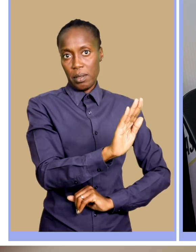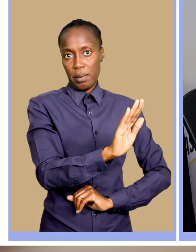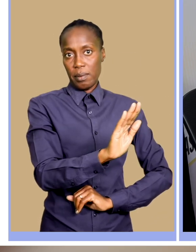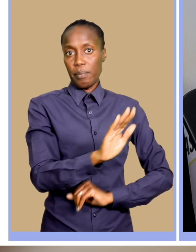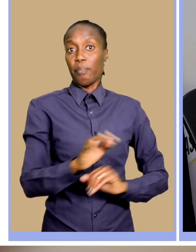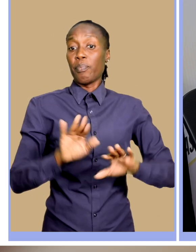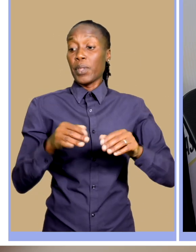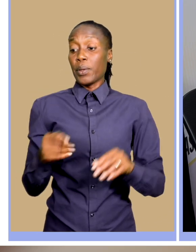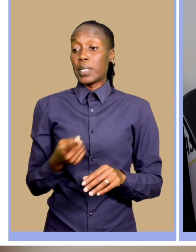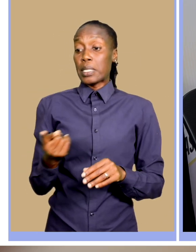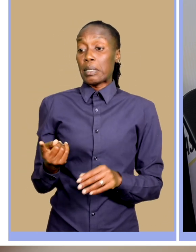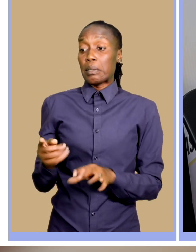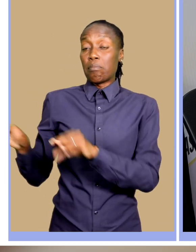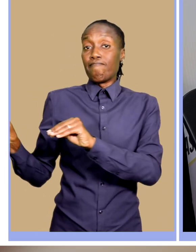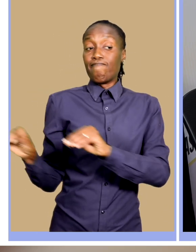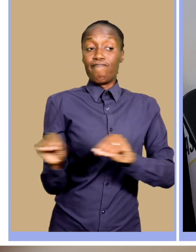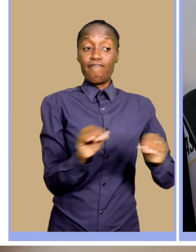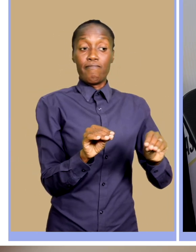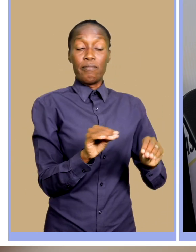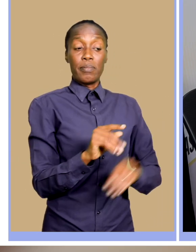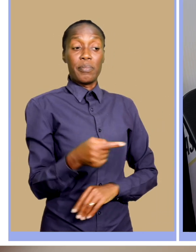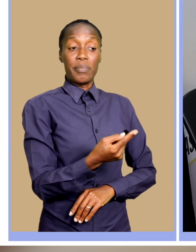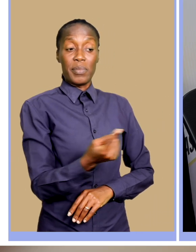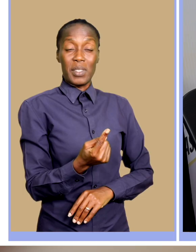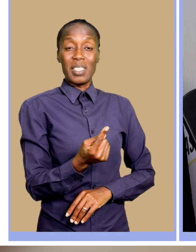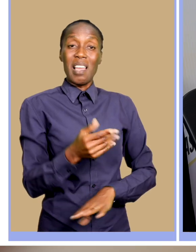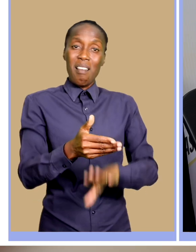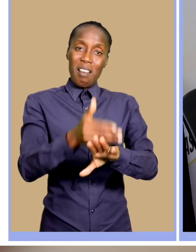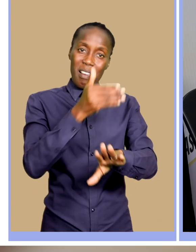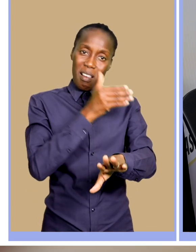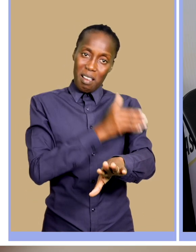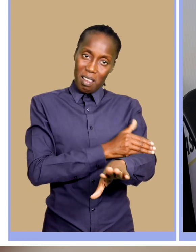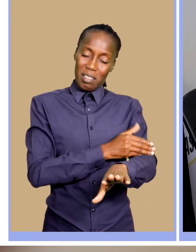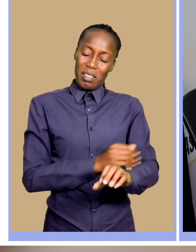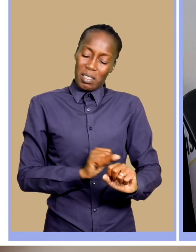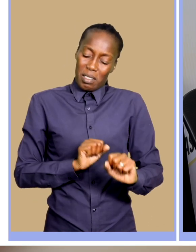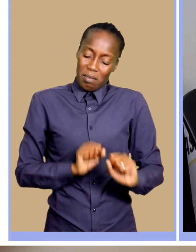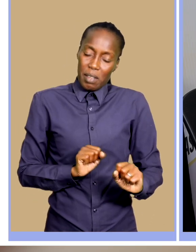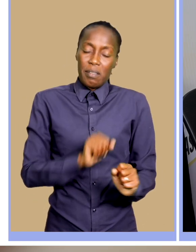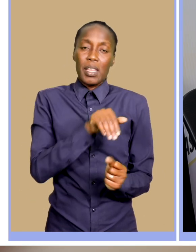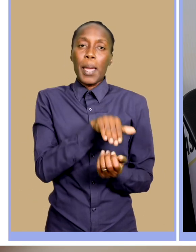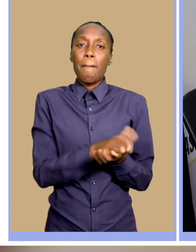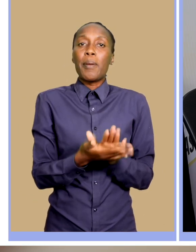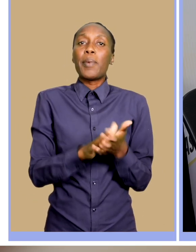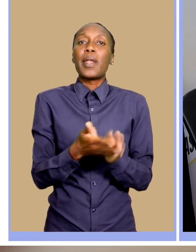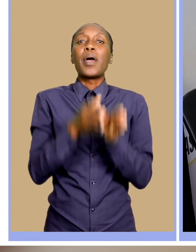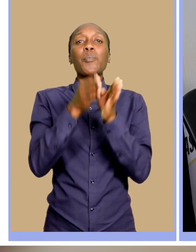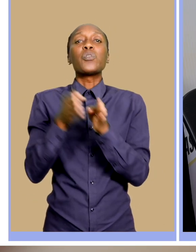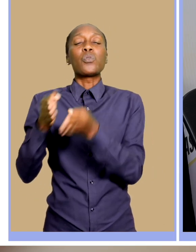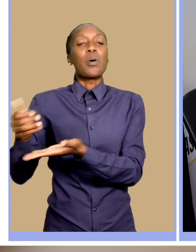preparada para responder a diferentes cenários. Isto é um aspecto, mas o outro aspecto